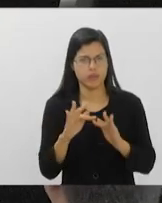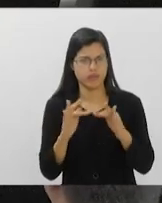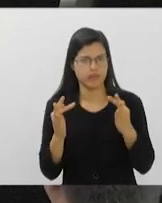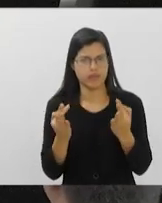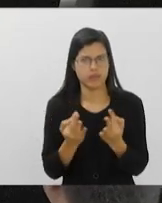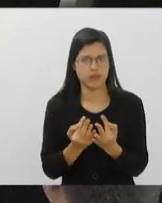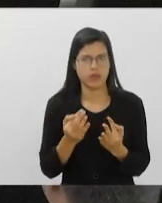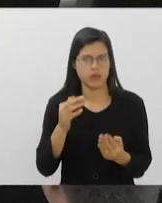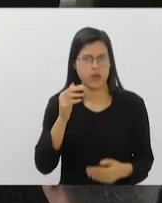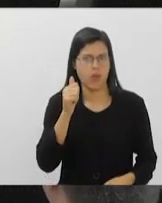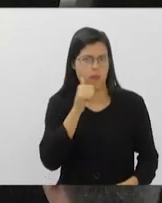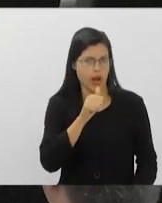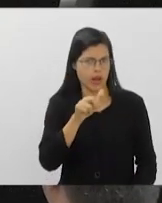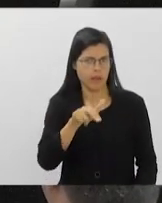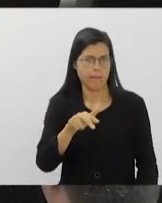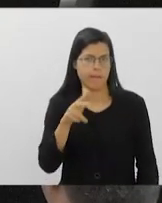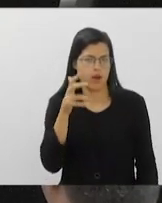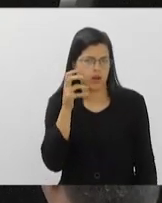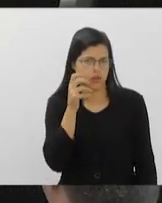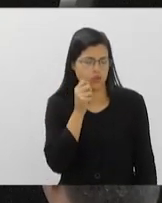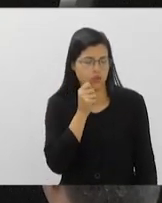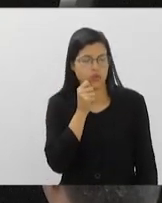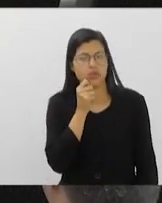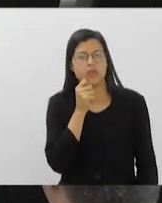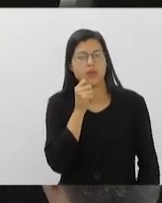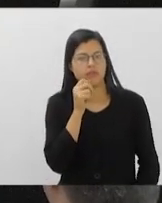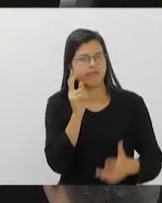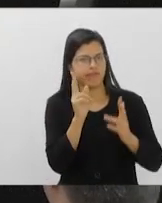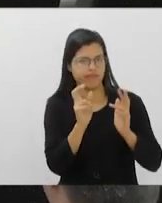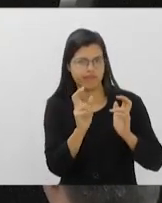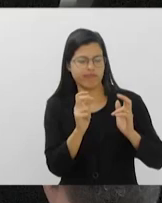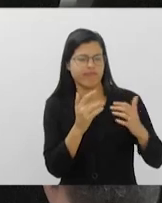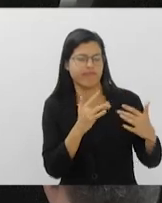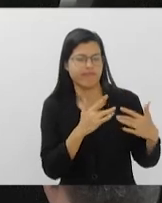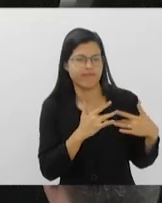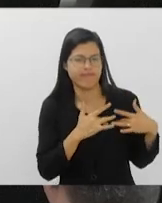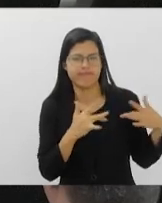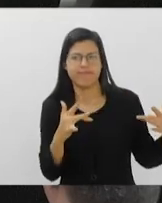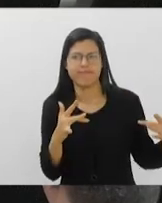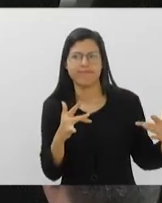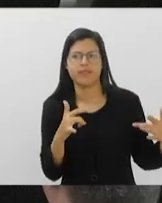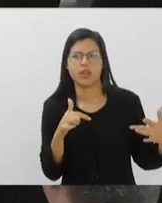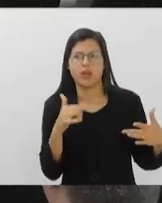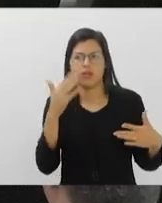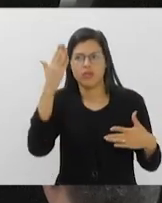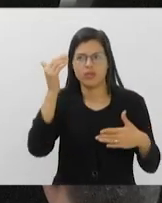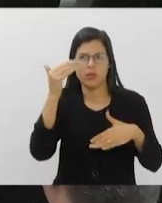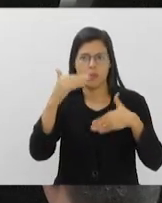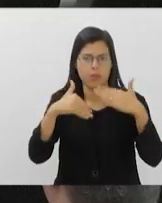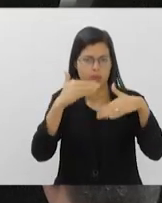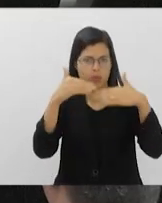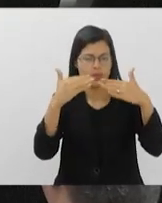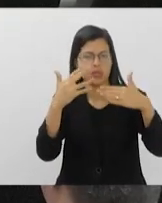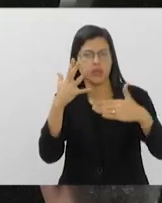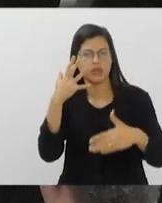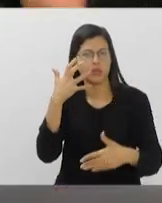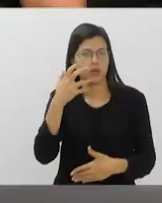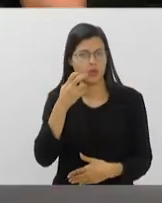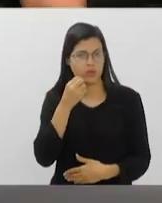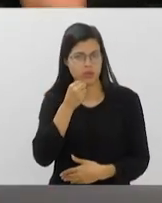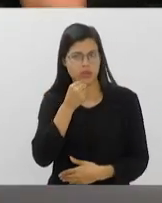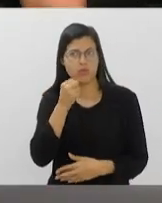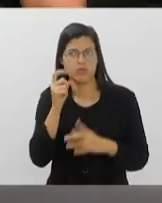uma irmã adotiva então é um tema que me comove muito eu sei o quanto o processo em si da adoção ele é